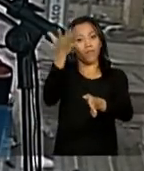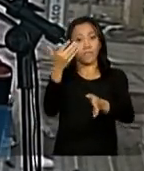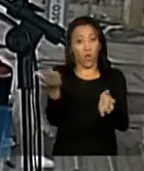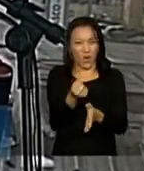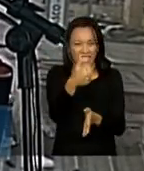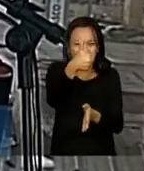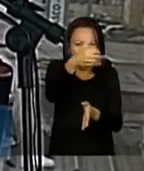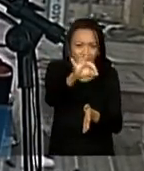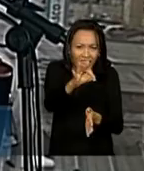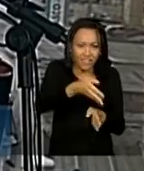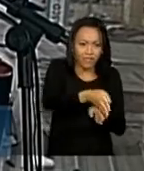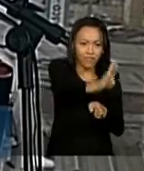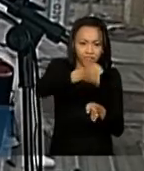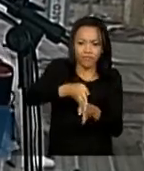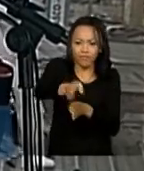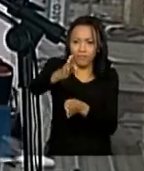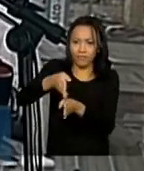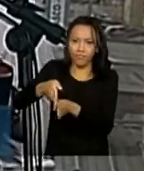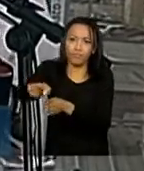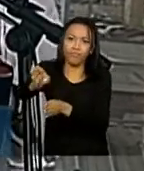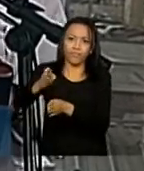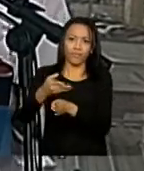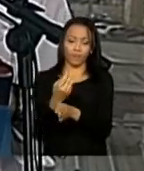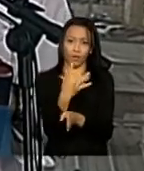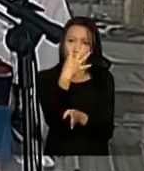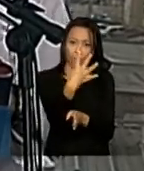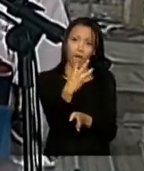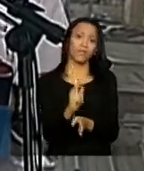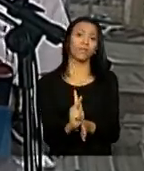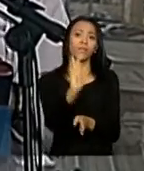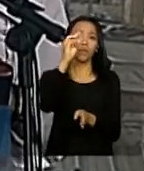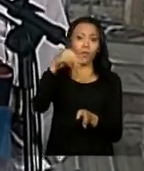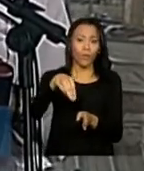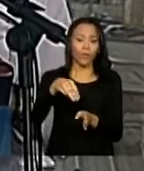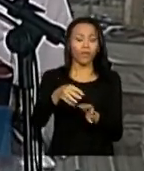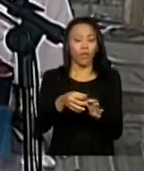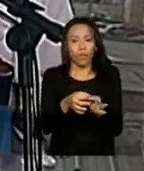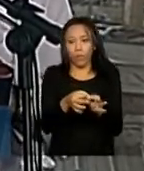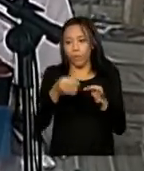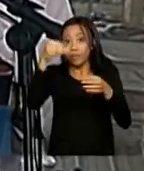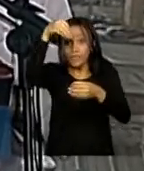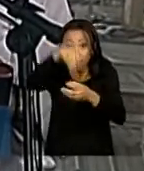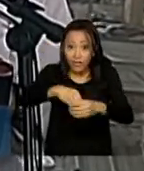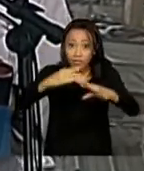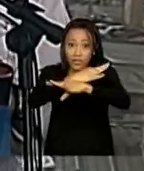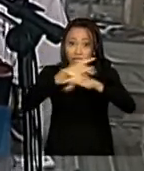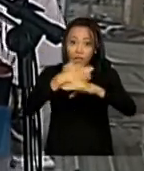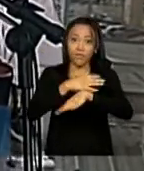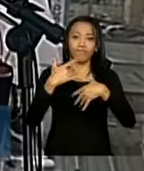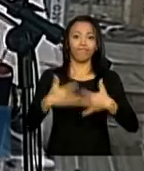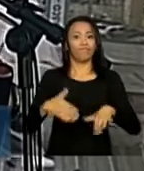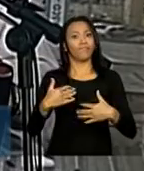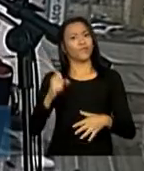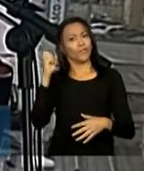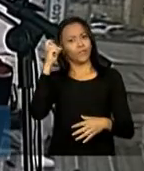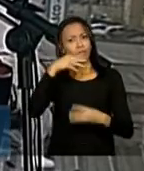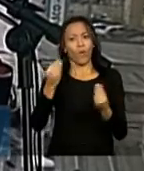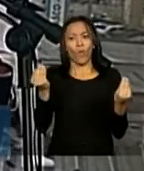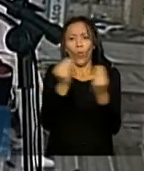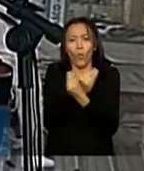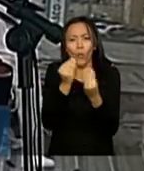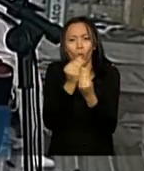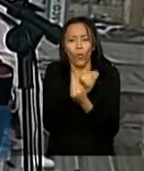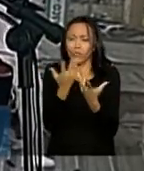de rolamento com um total de 4,3 km dentro da cidade. E aí foi muita negociação,